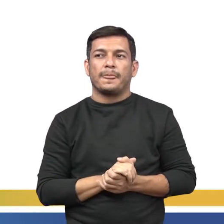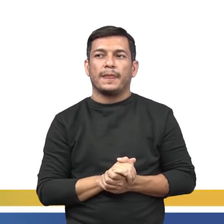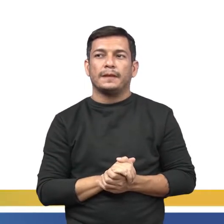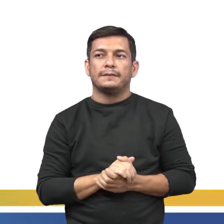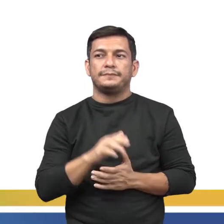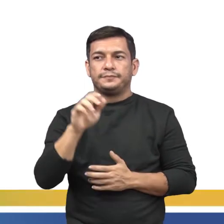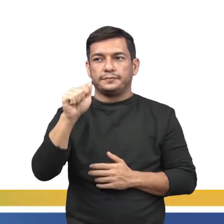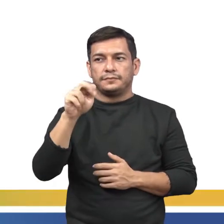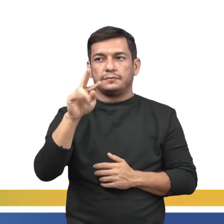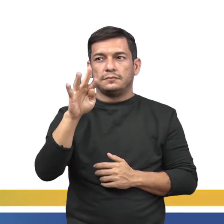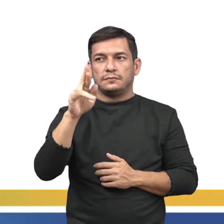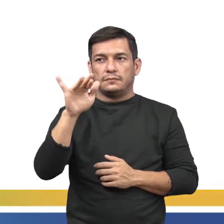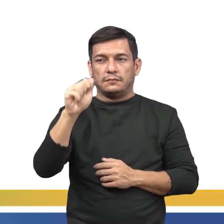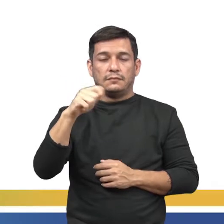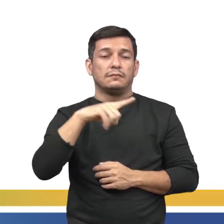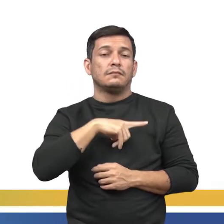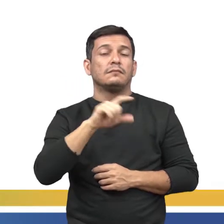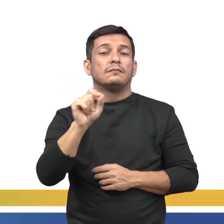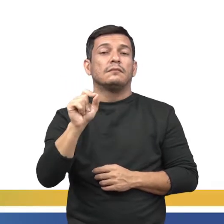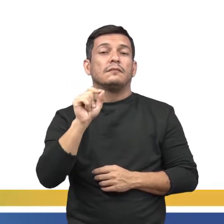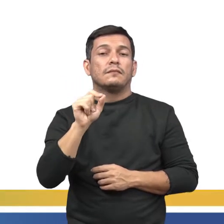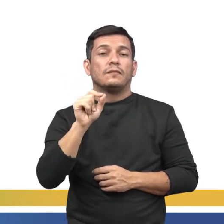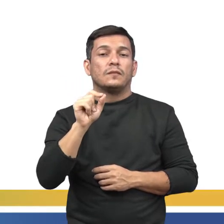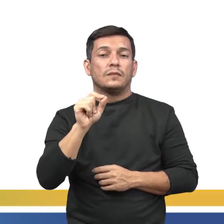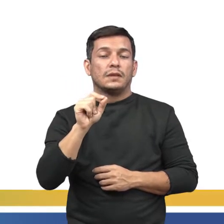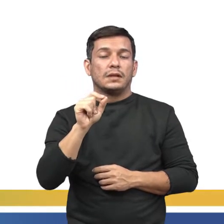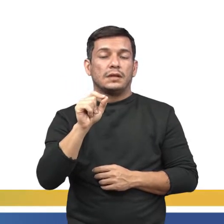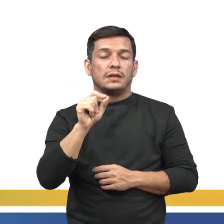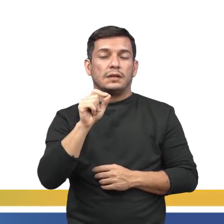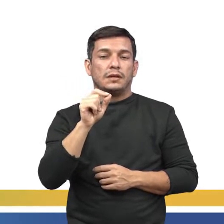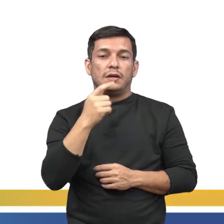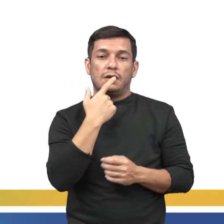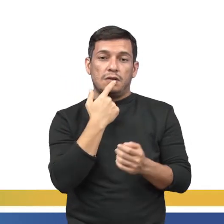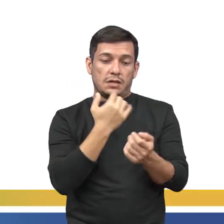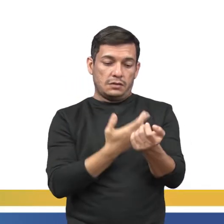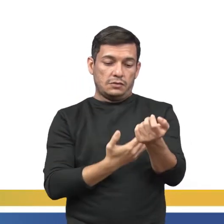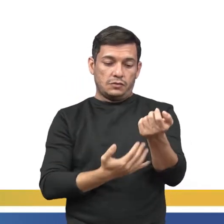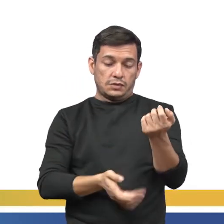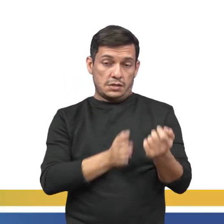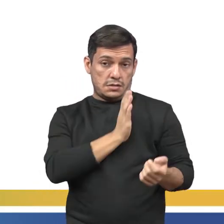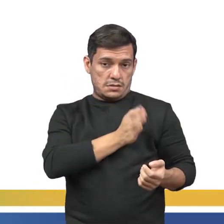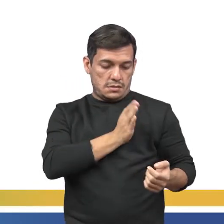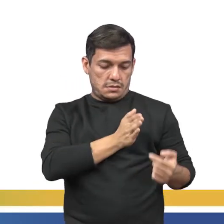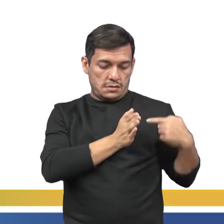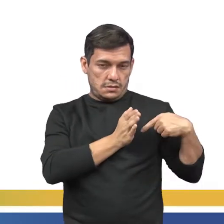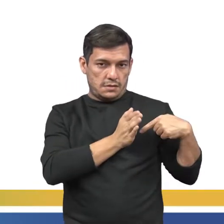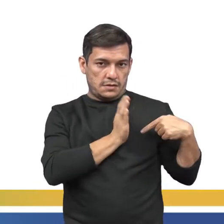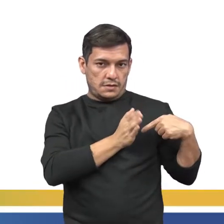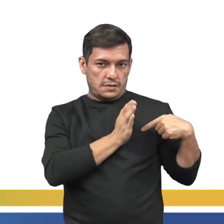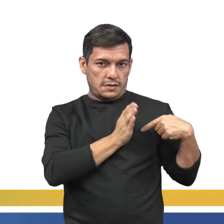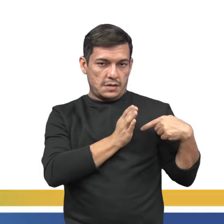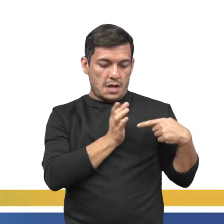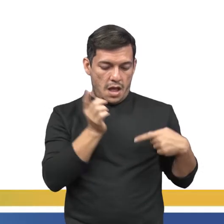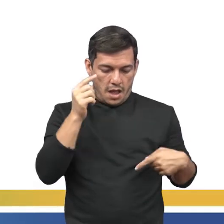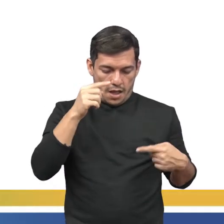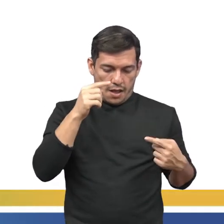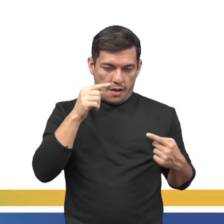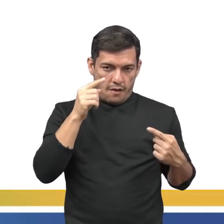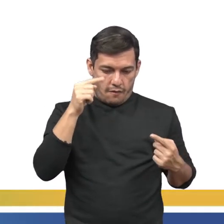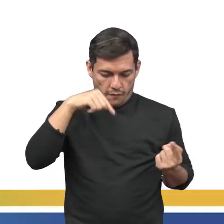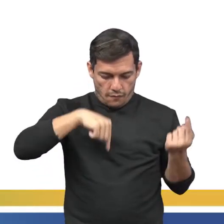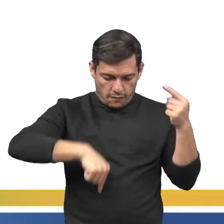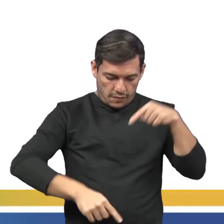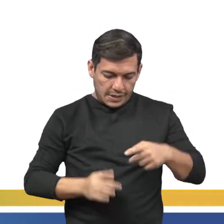As artérias, elas têm a função de encaminhar o sangue do coração até os demais órgãos do corpo